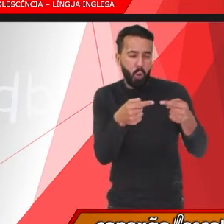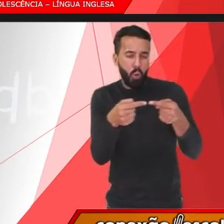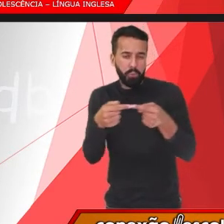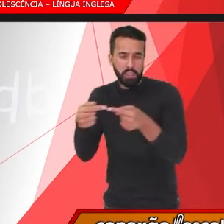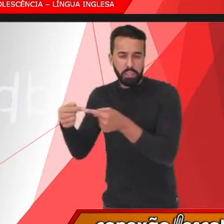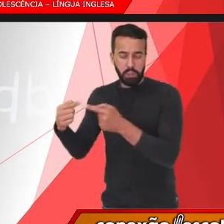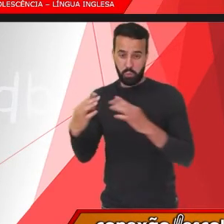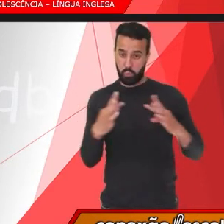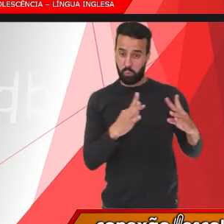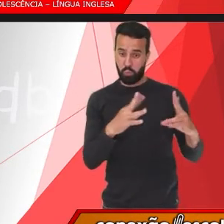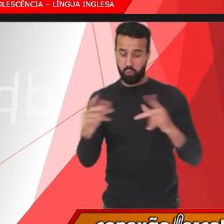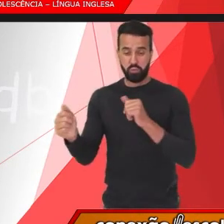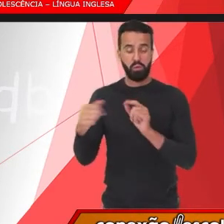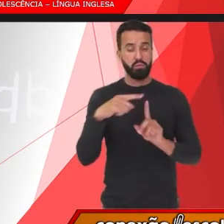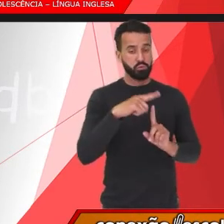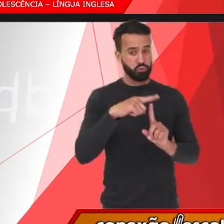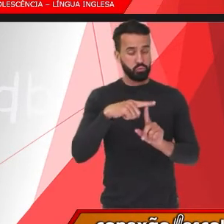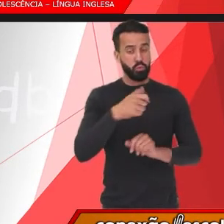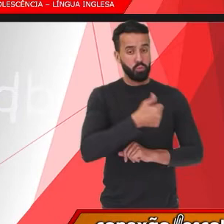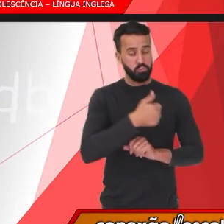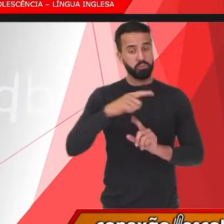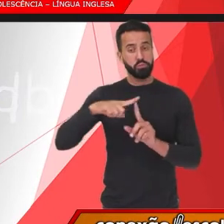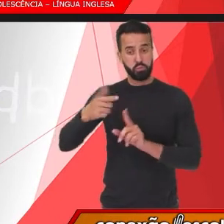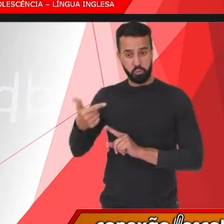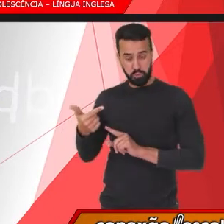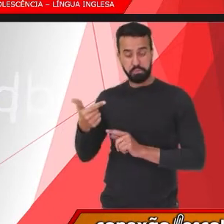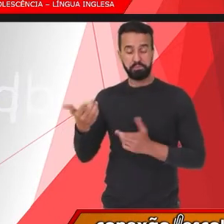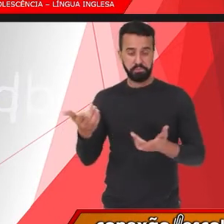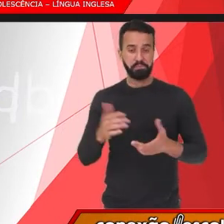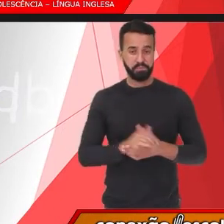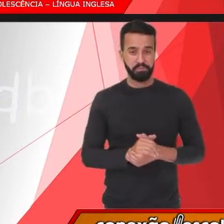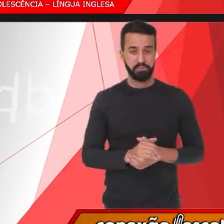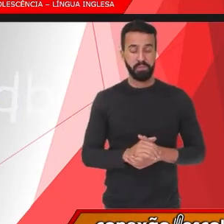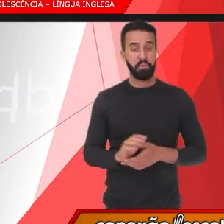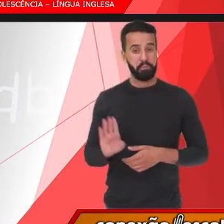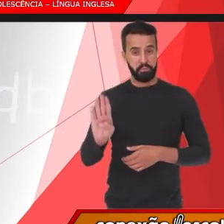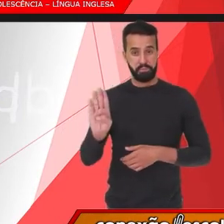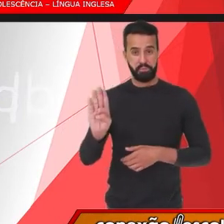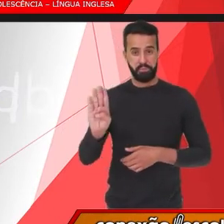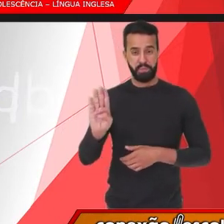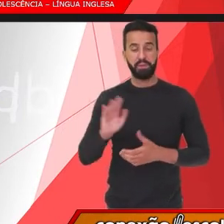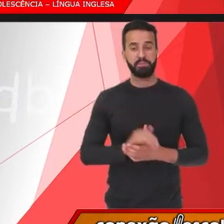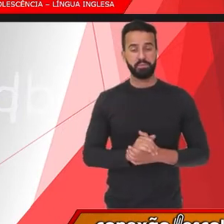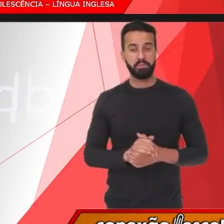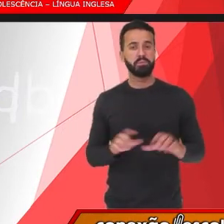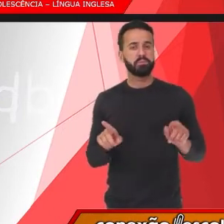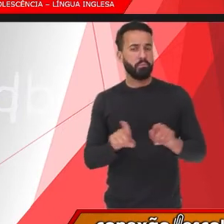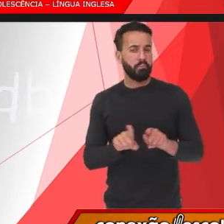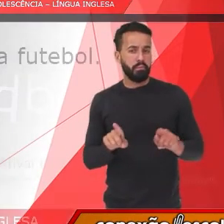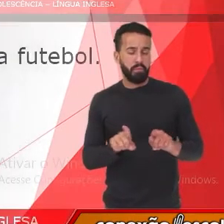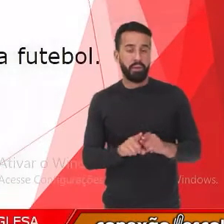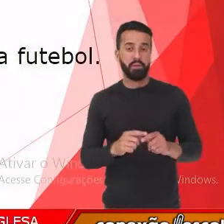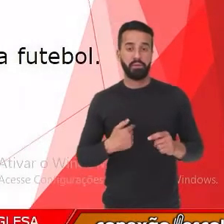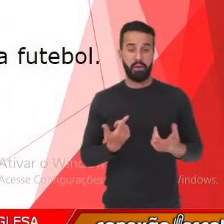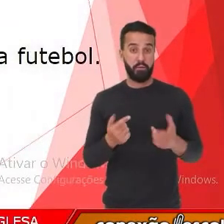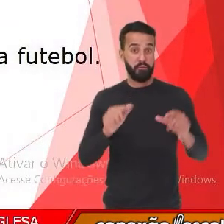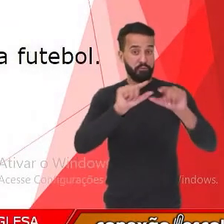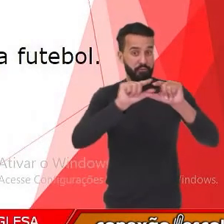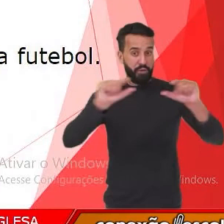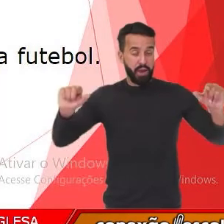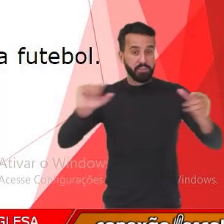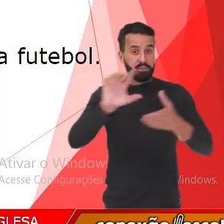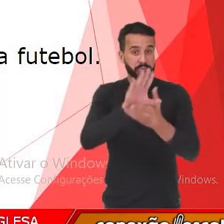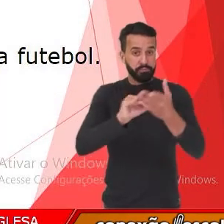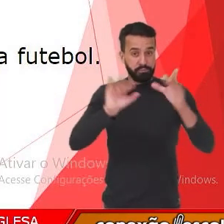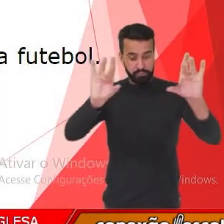todos nos tipos que nós estamos estudando, certo? Na letra B, seguindo também a mesma ordem,